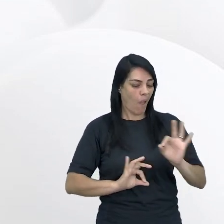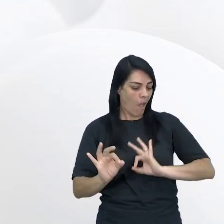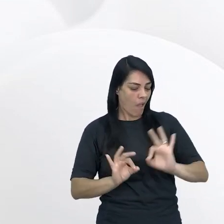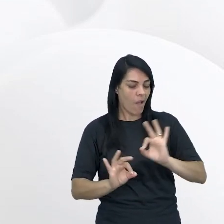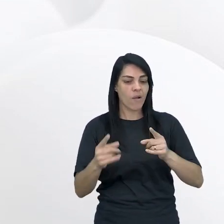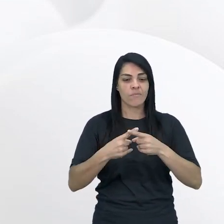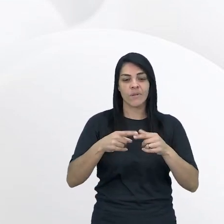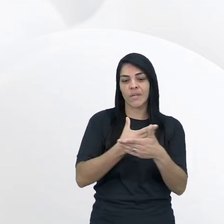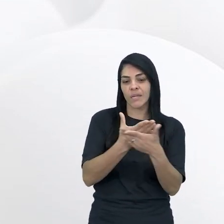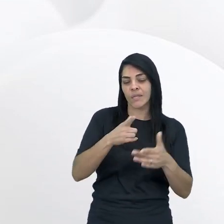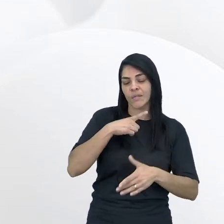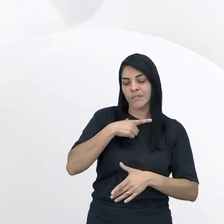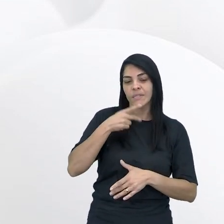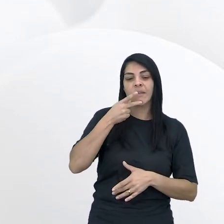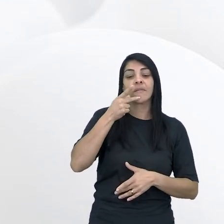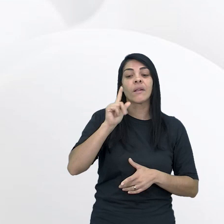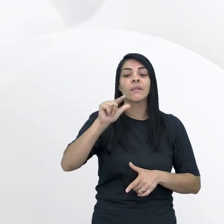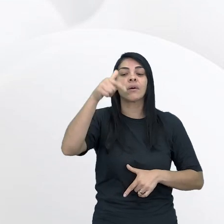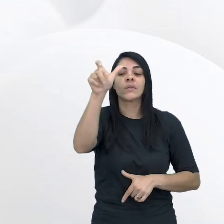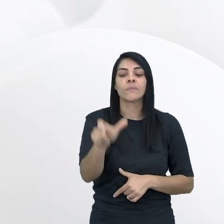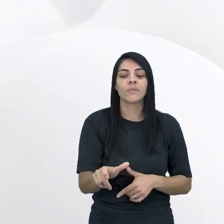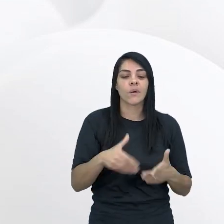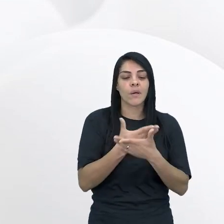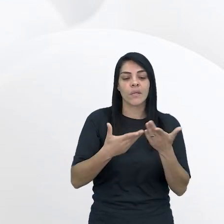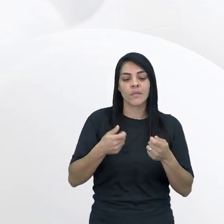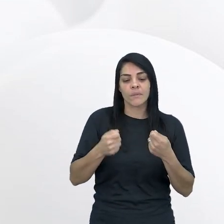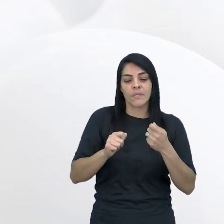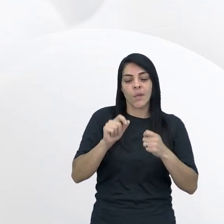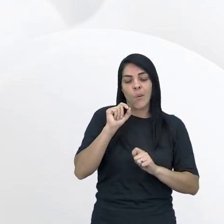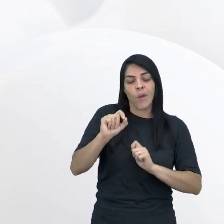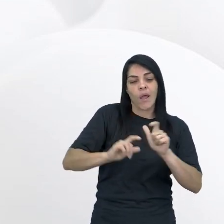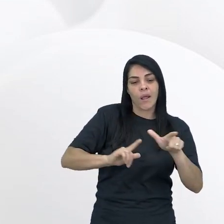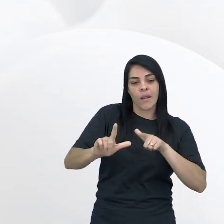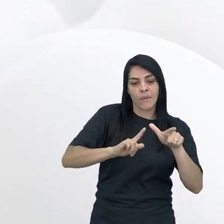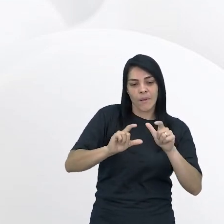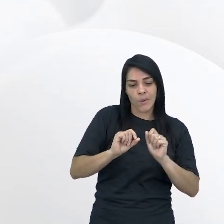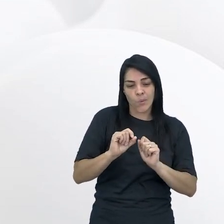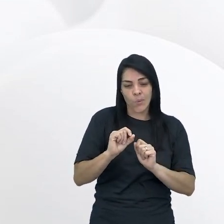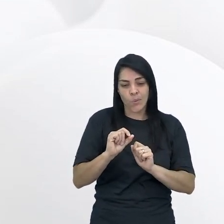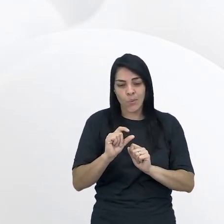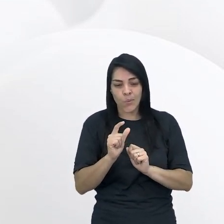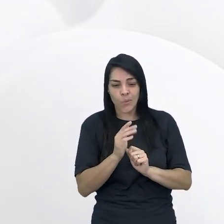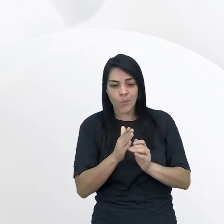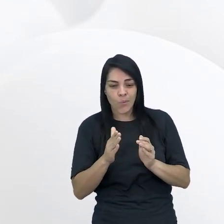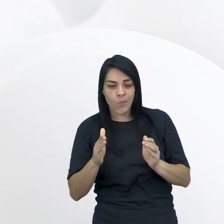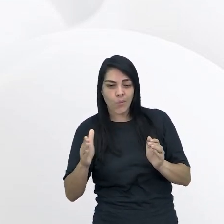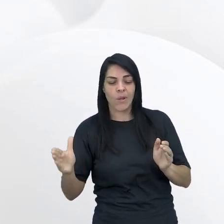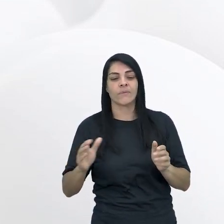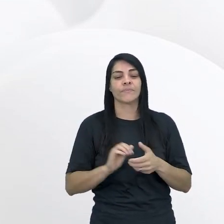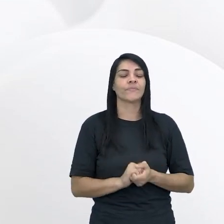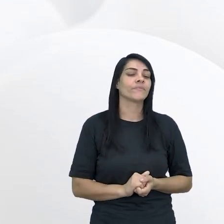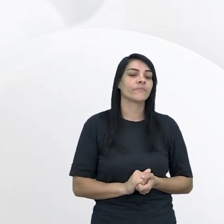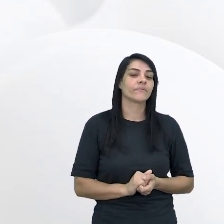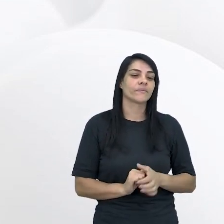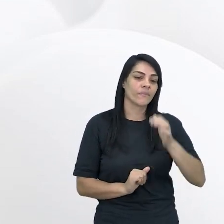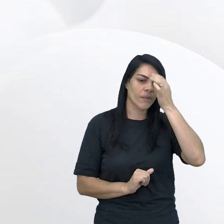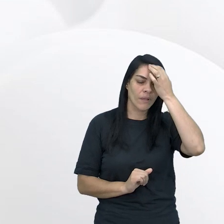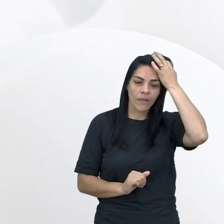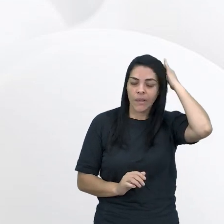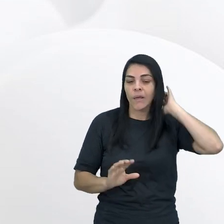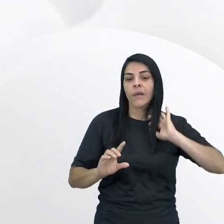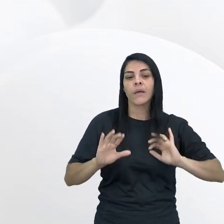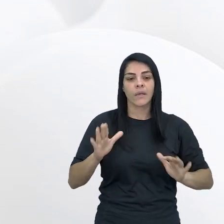tem a fala do outro, que a gente tem que ir trabalhando aí aos poucos. Sim, sim. A aquisição